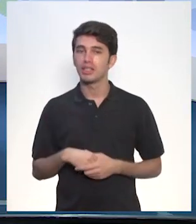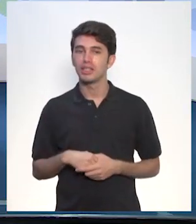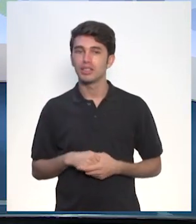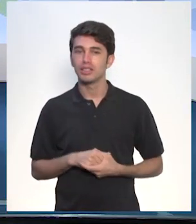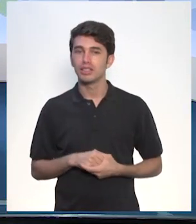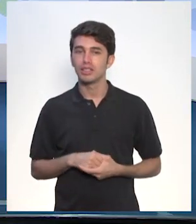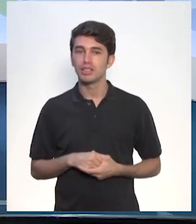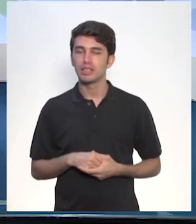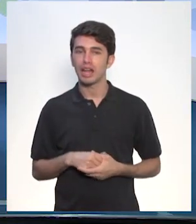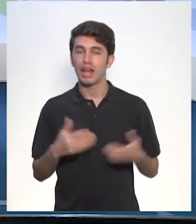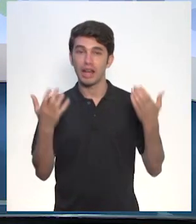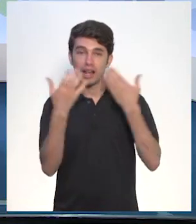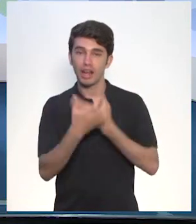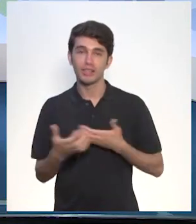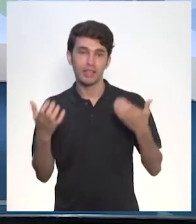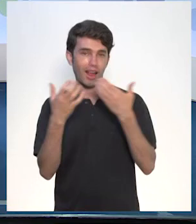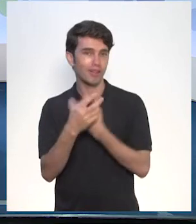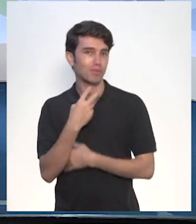seja cantar.